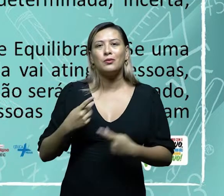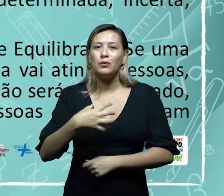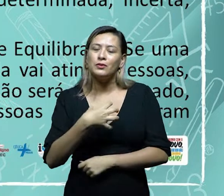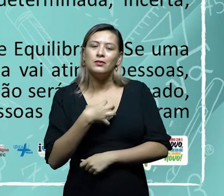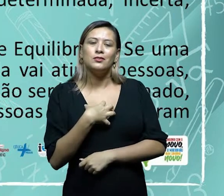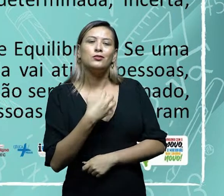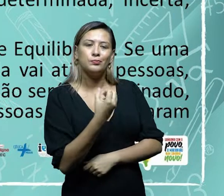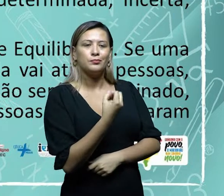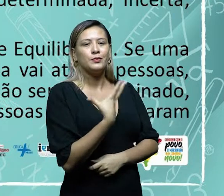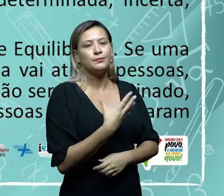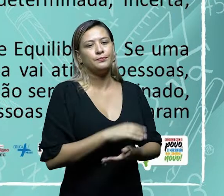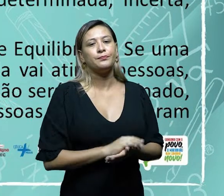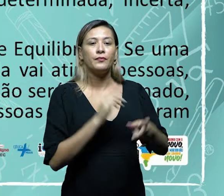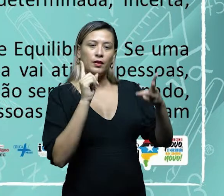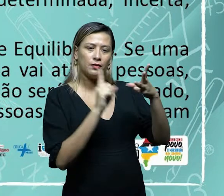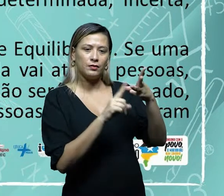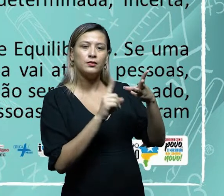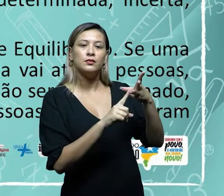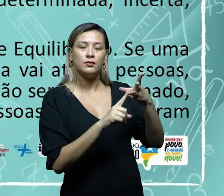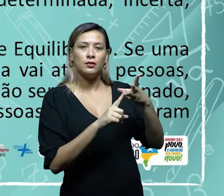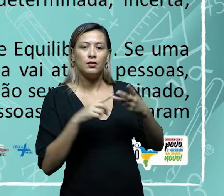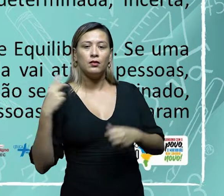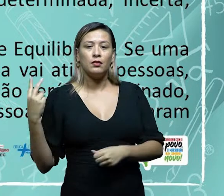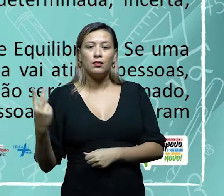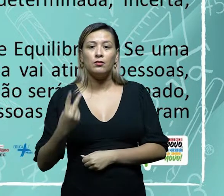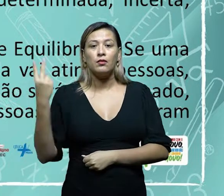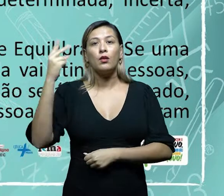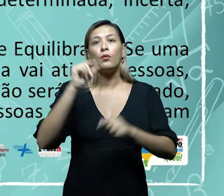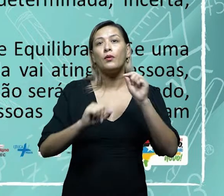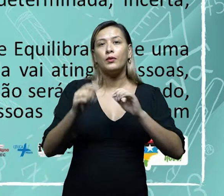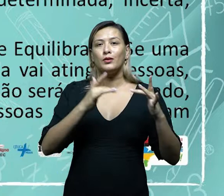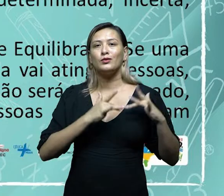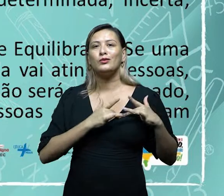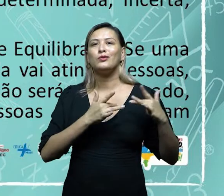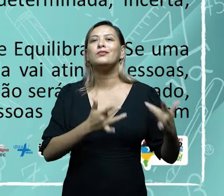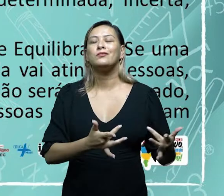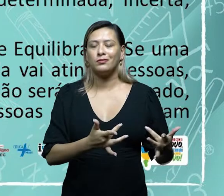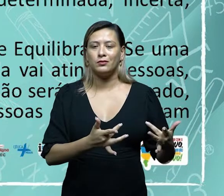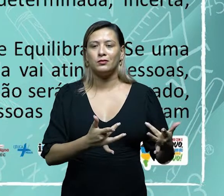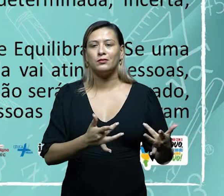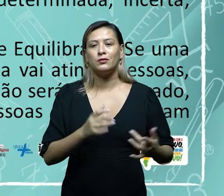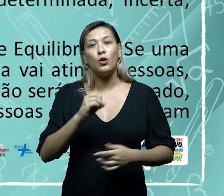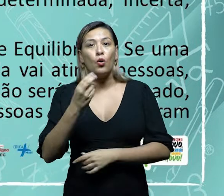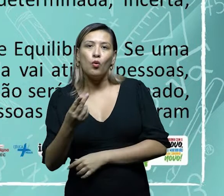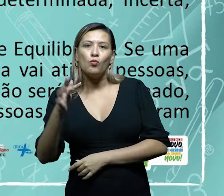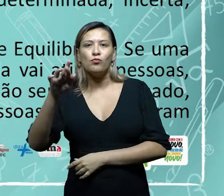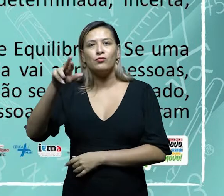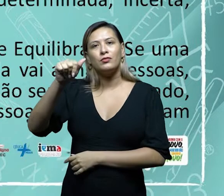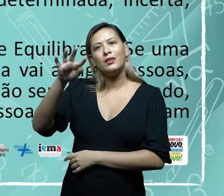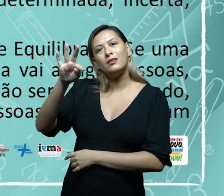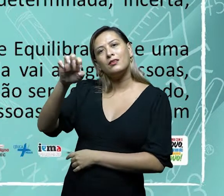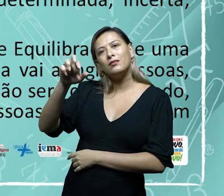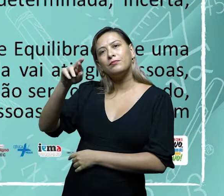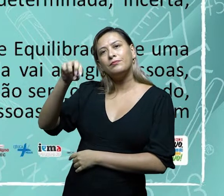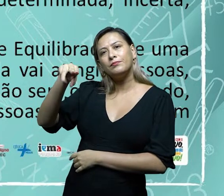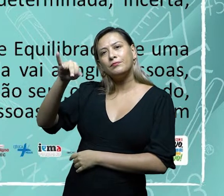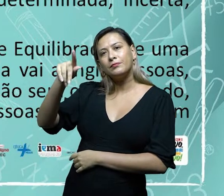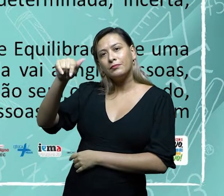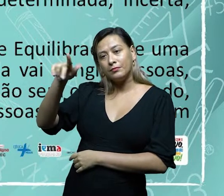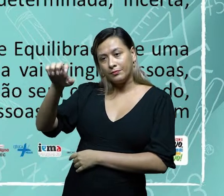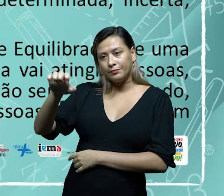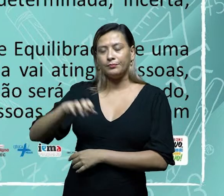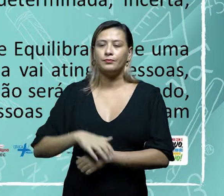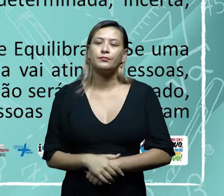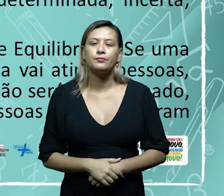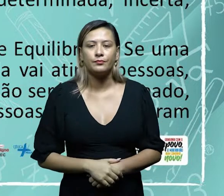terceira dimensão, o valor tutelado é a solidariedade, ou, de fato, a fraternidade, né, de acordo